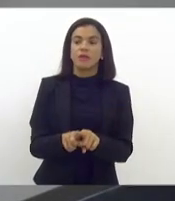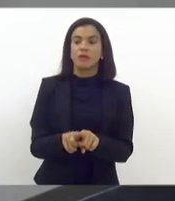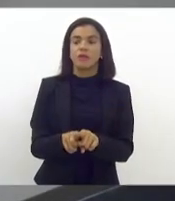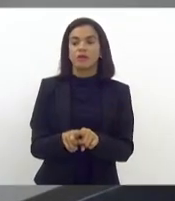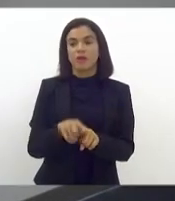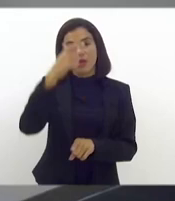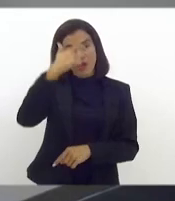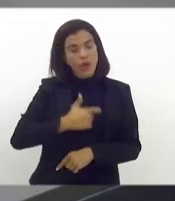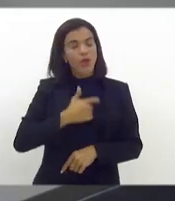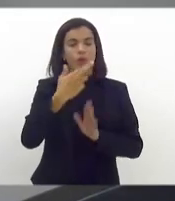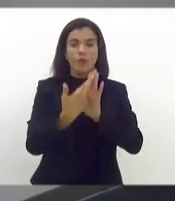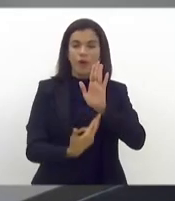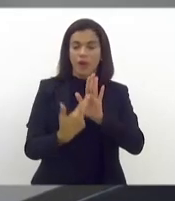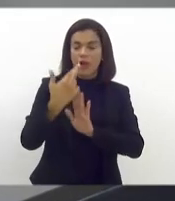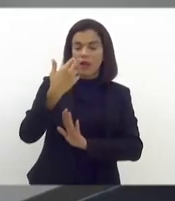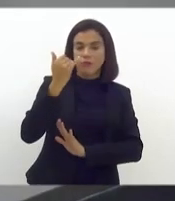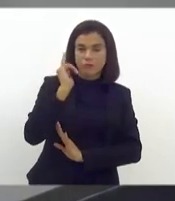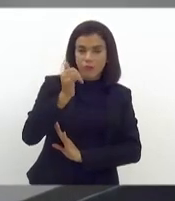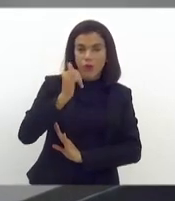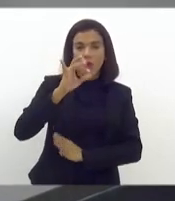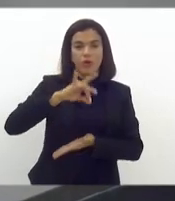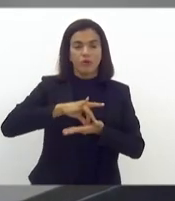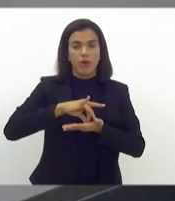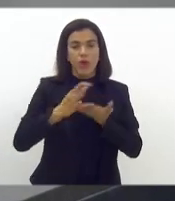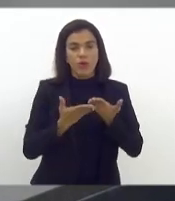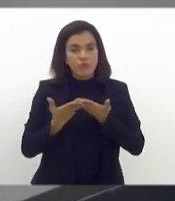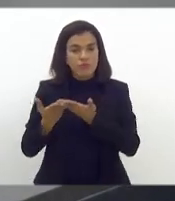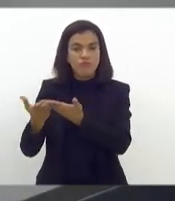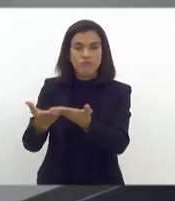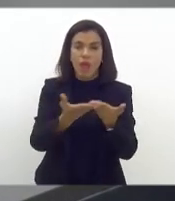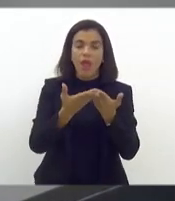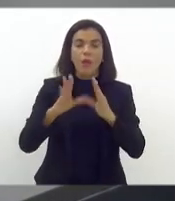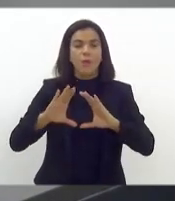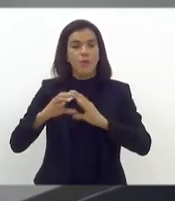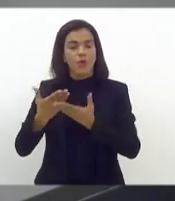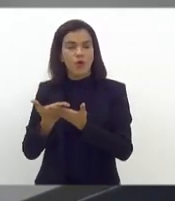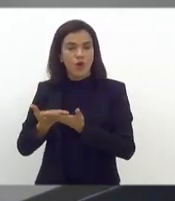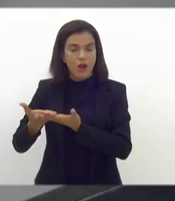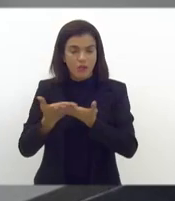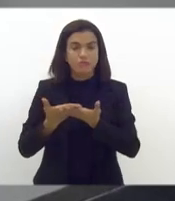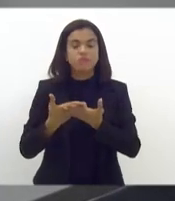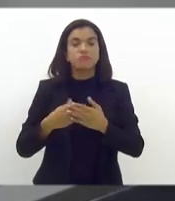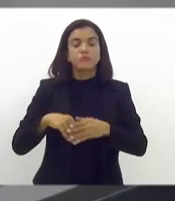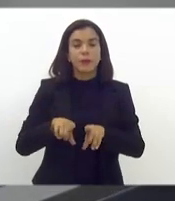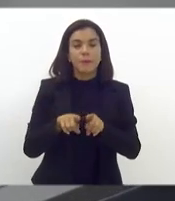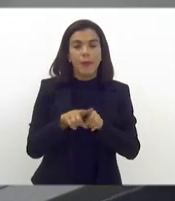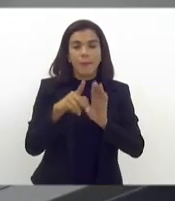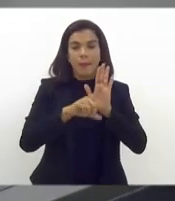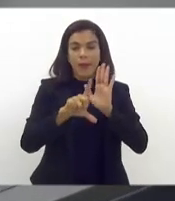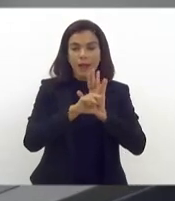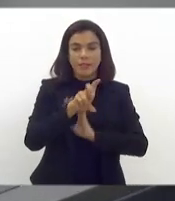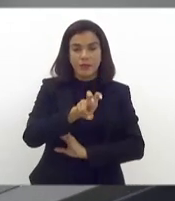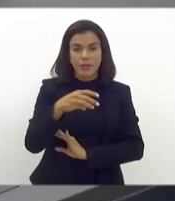como relator original, eu encaminho aqui para o colegiado para manutenção da decisão original de anexação ao PL 54